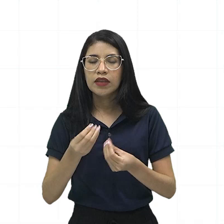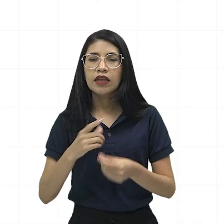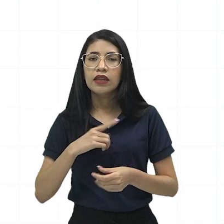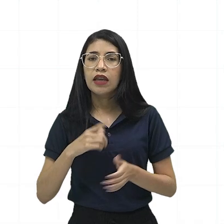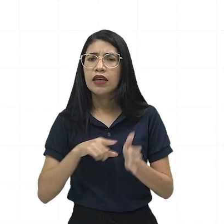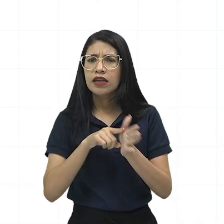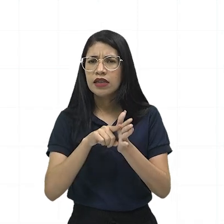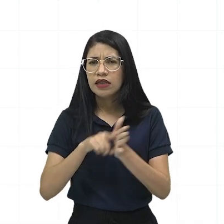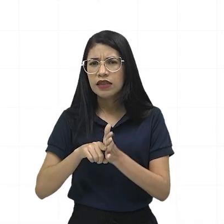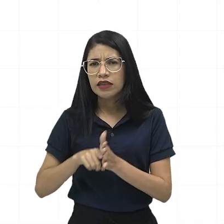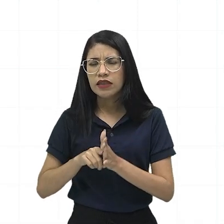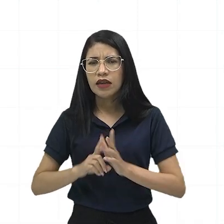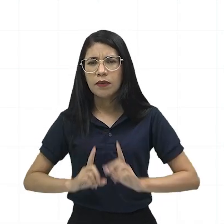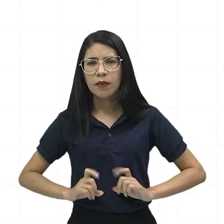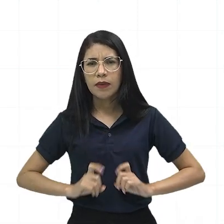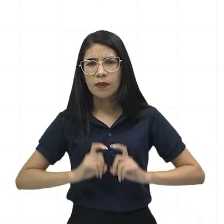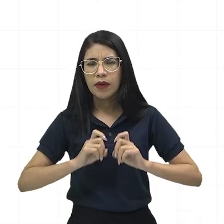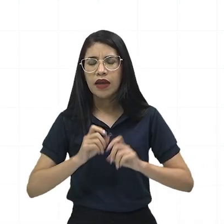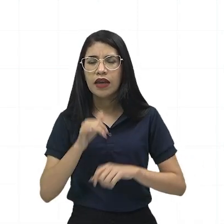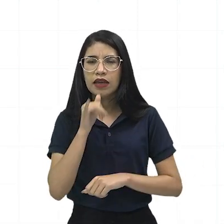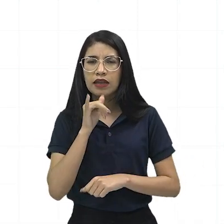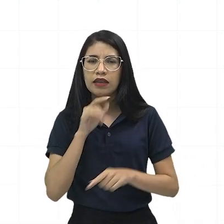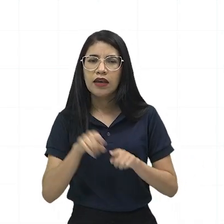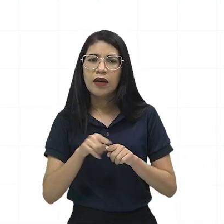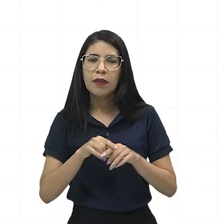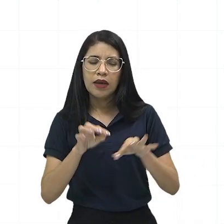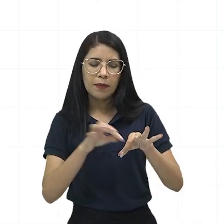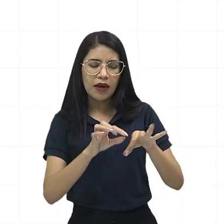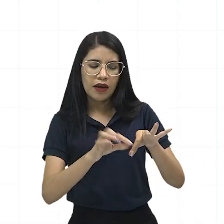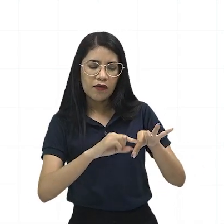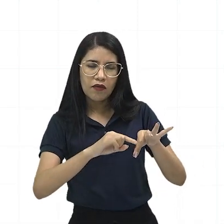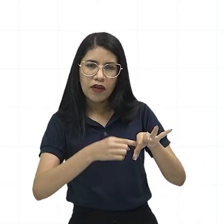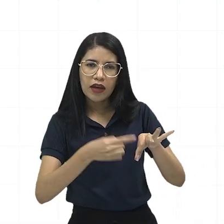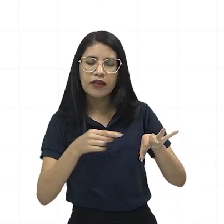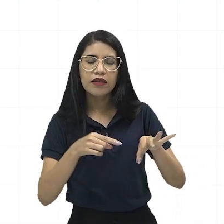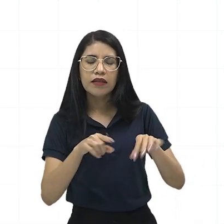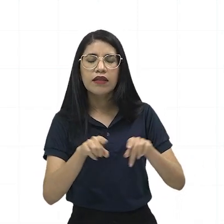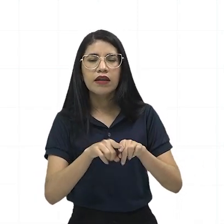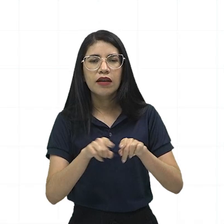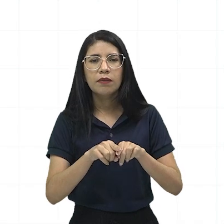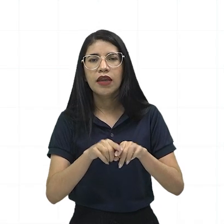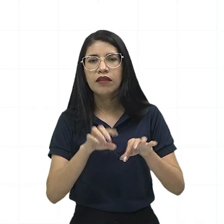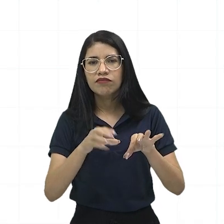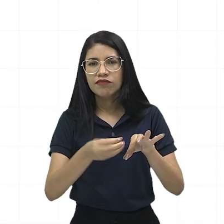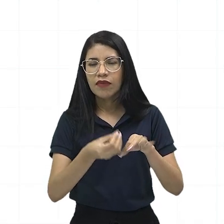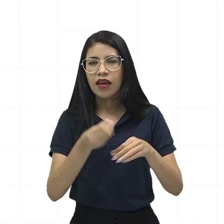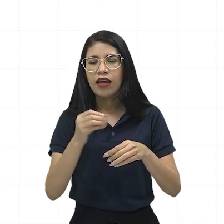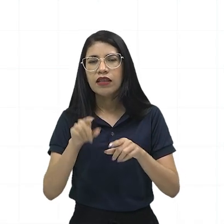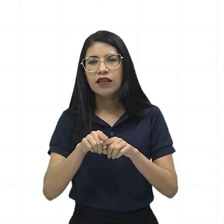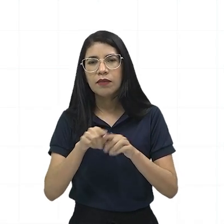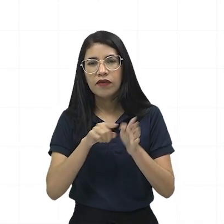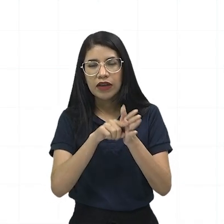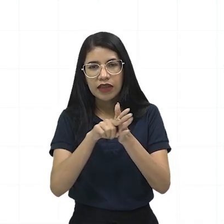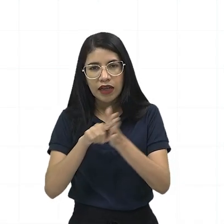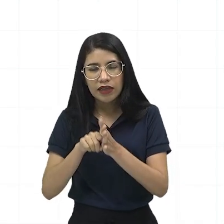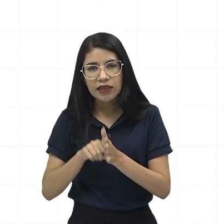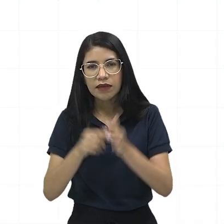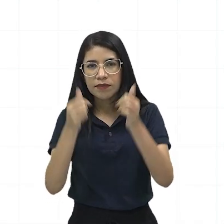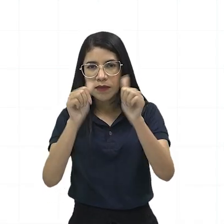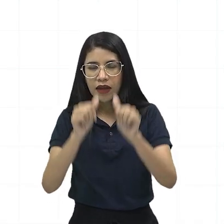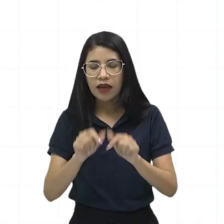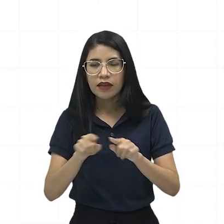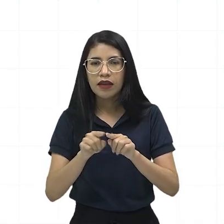Exames laboratoriais como coleta de secreção vaginal, cultura de secreção ou PCR, exame